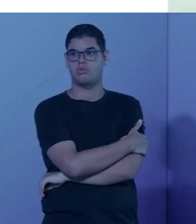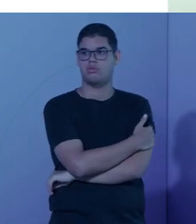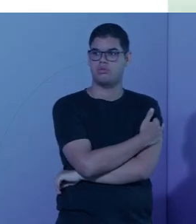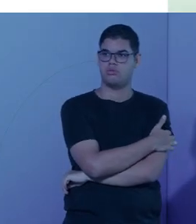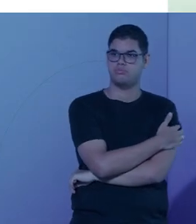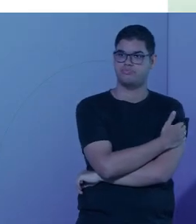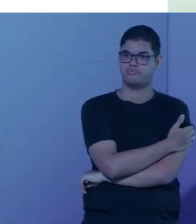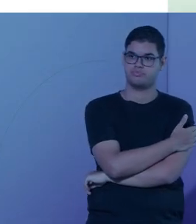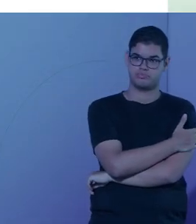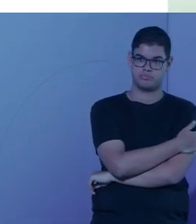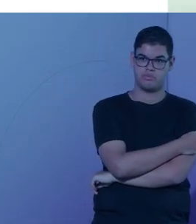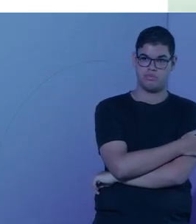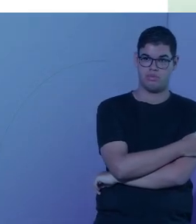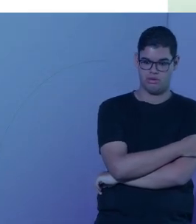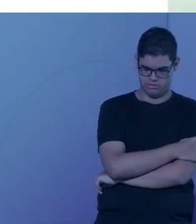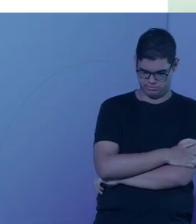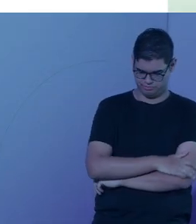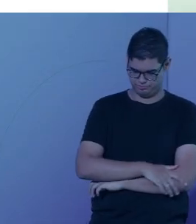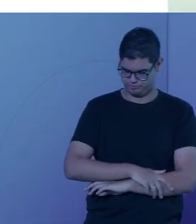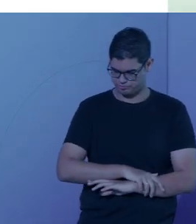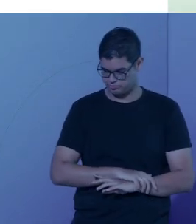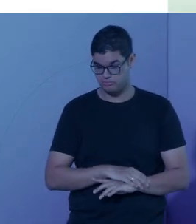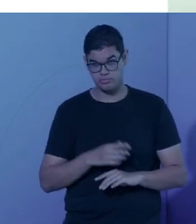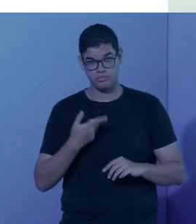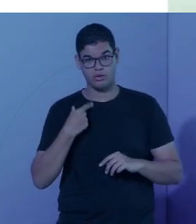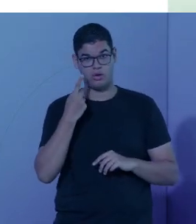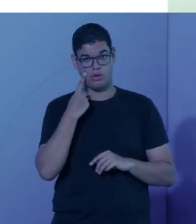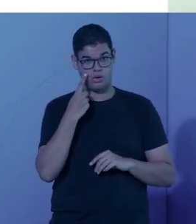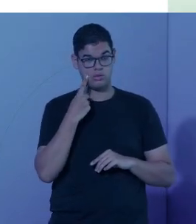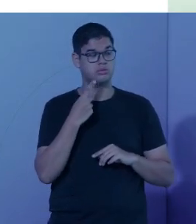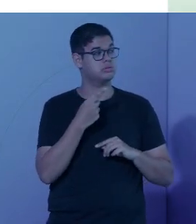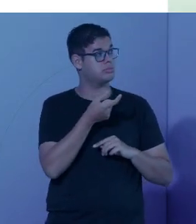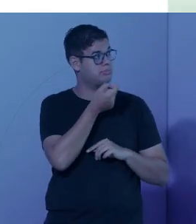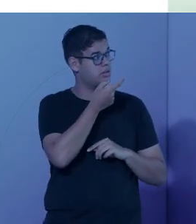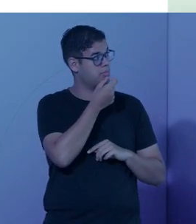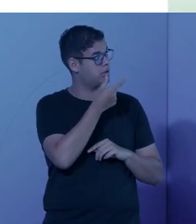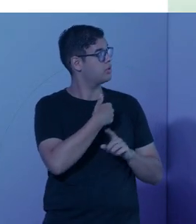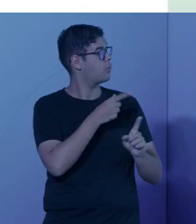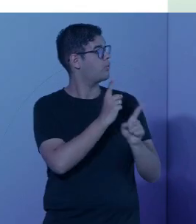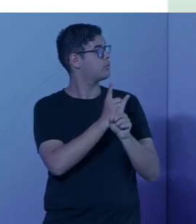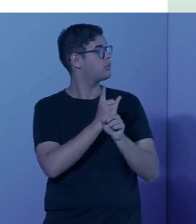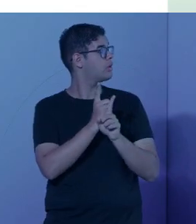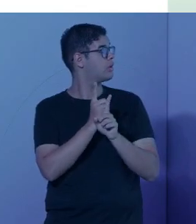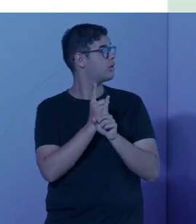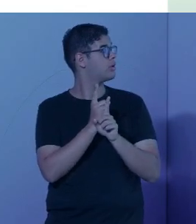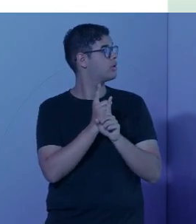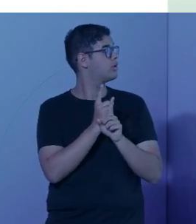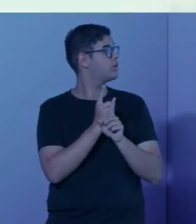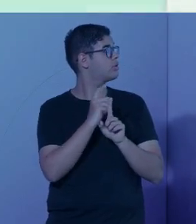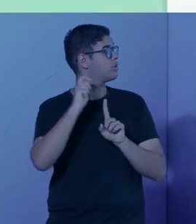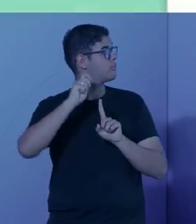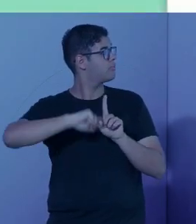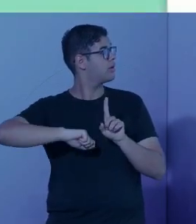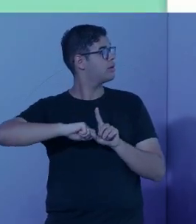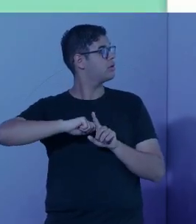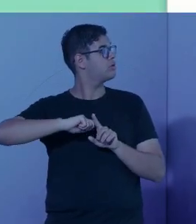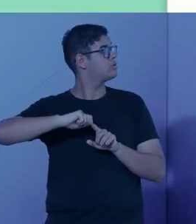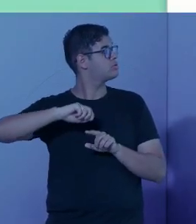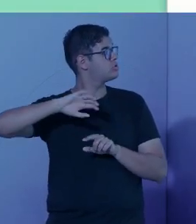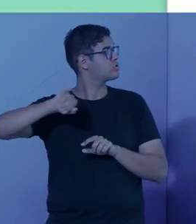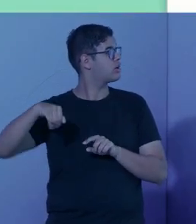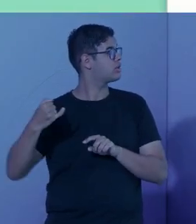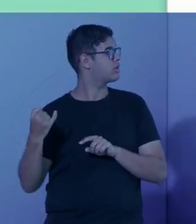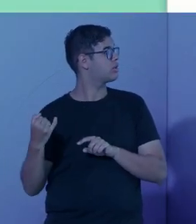Então, eu analisei os medicamentos incorporados pela Conitec no período de 1 de janeiro de 2012 a 30 de junho de